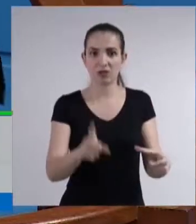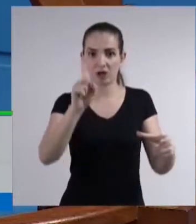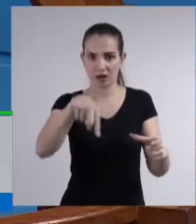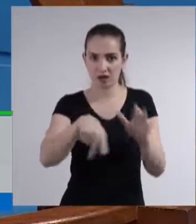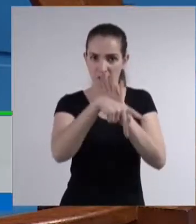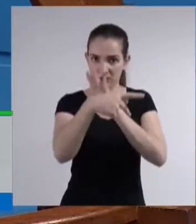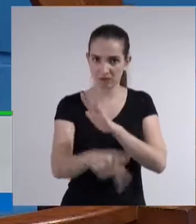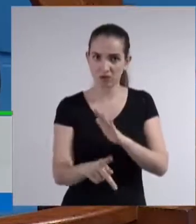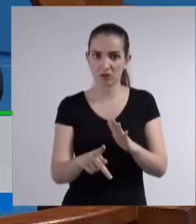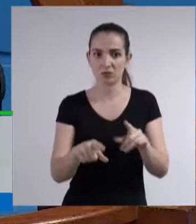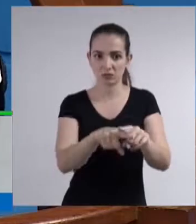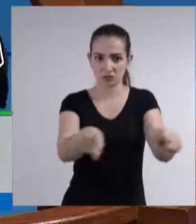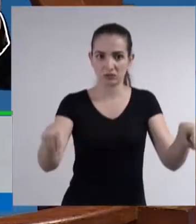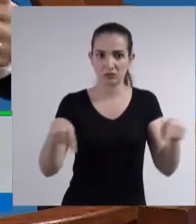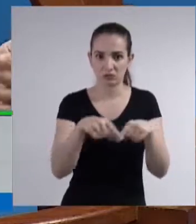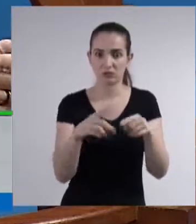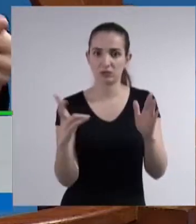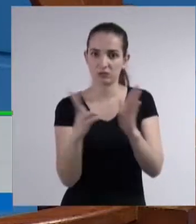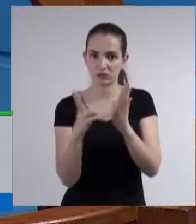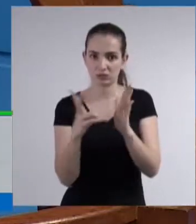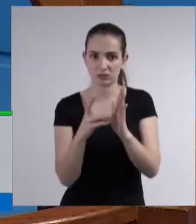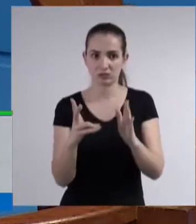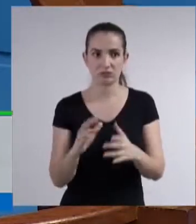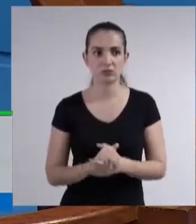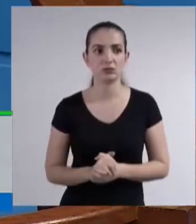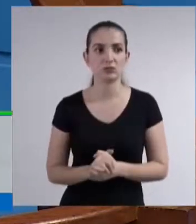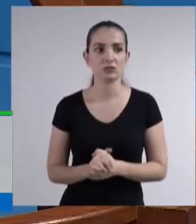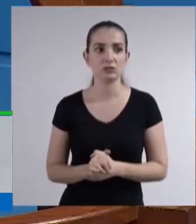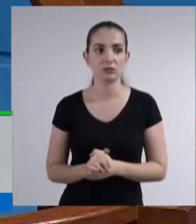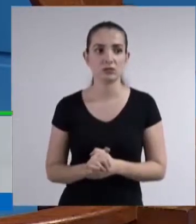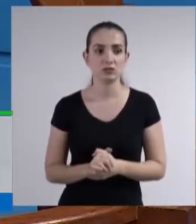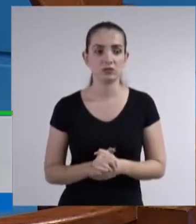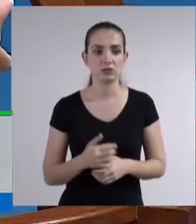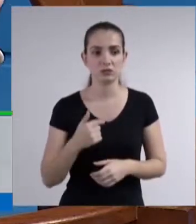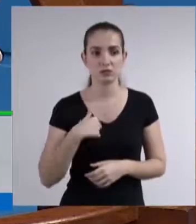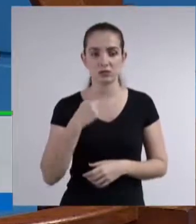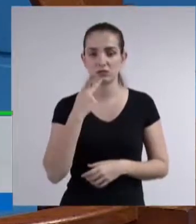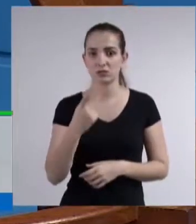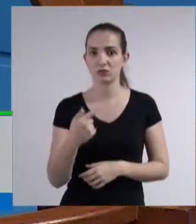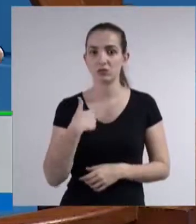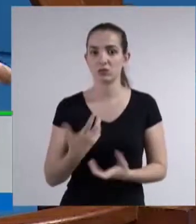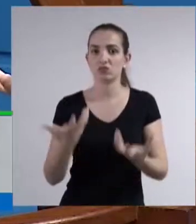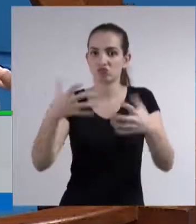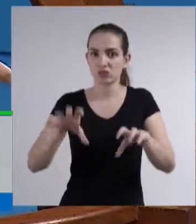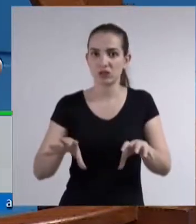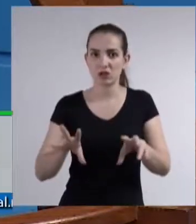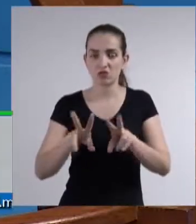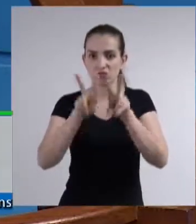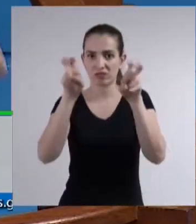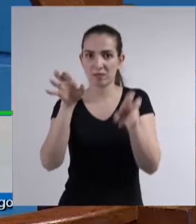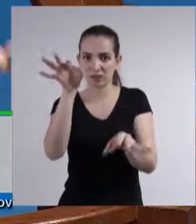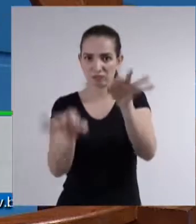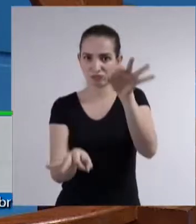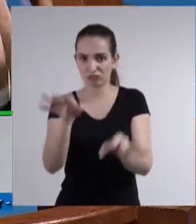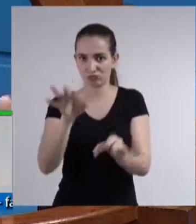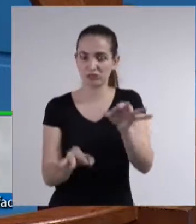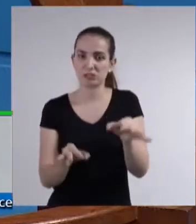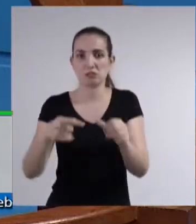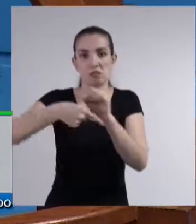Então, eles também, né, se a gente, eu falei que eu não queria entrar no mérito ali da questão,